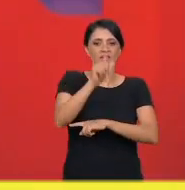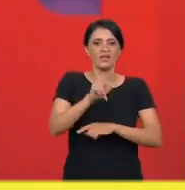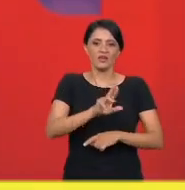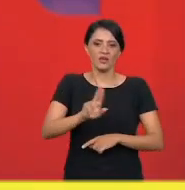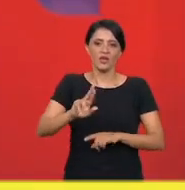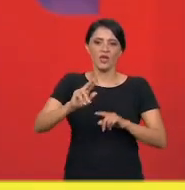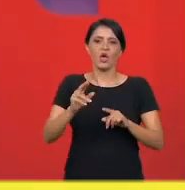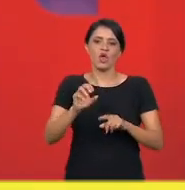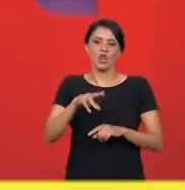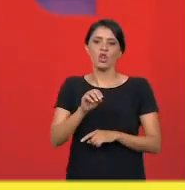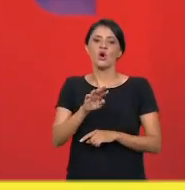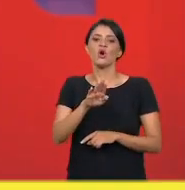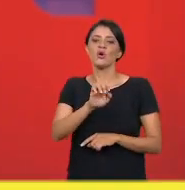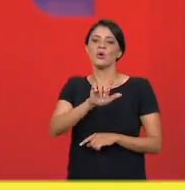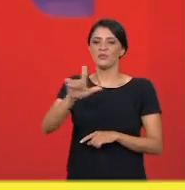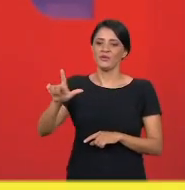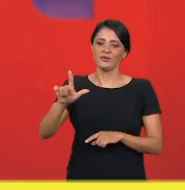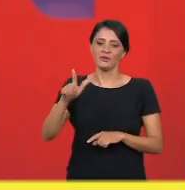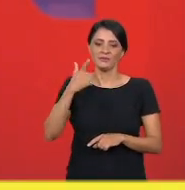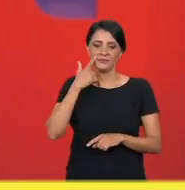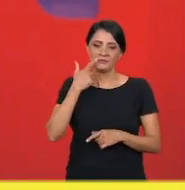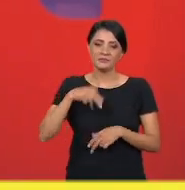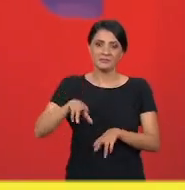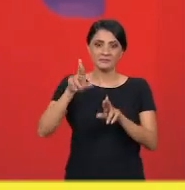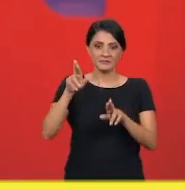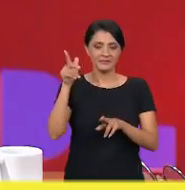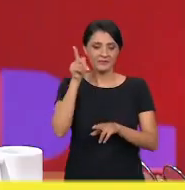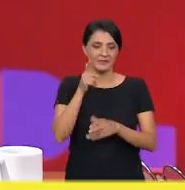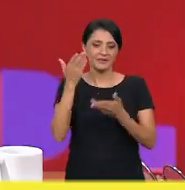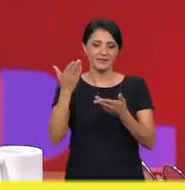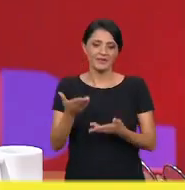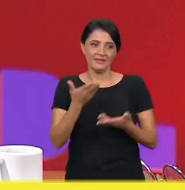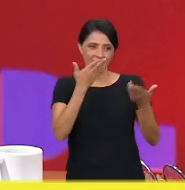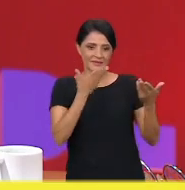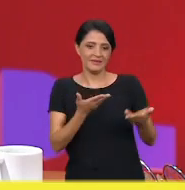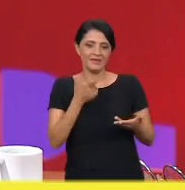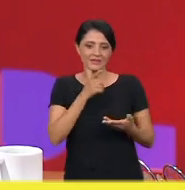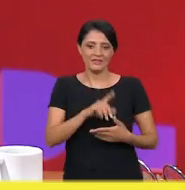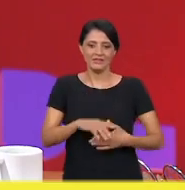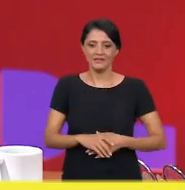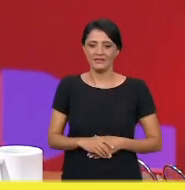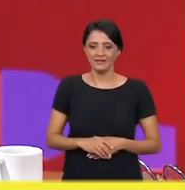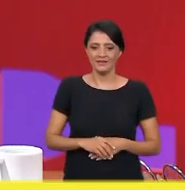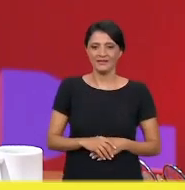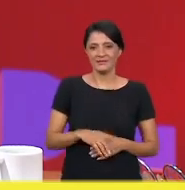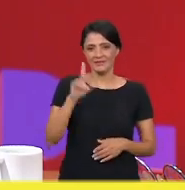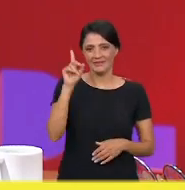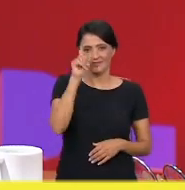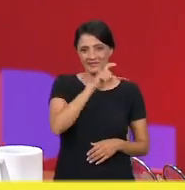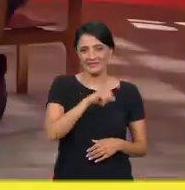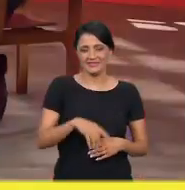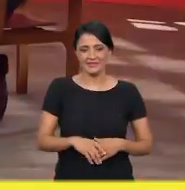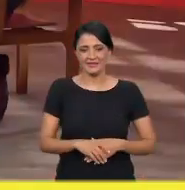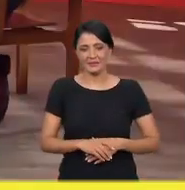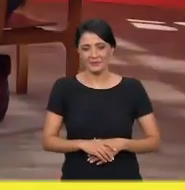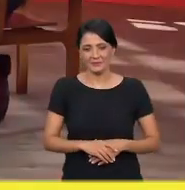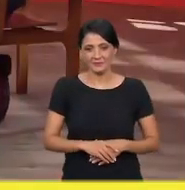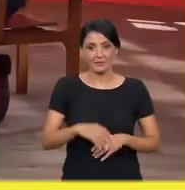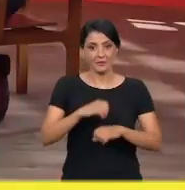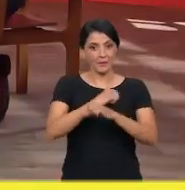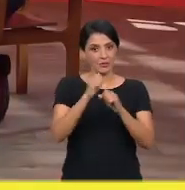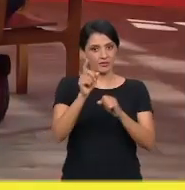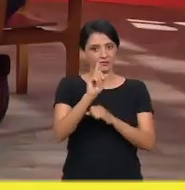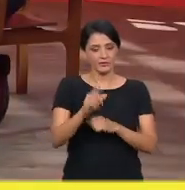Nobel, possivelmente. Espero estar entrevistando uma futura prêmio Nobel aqui nessa mesa. Difícil. Não